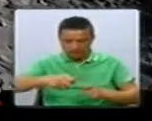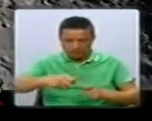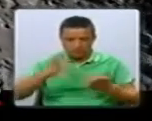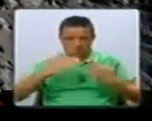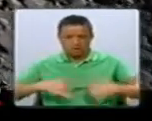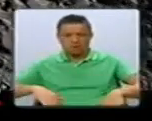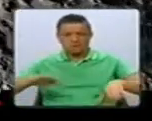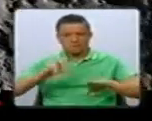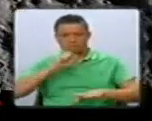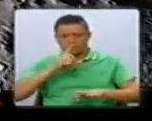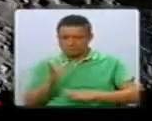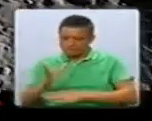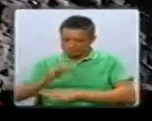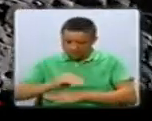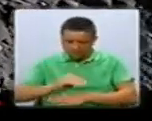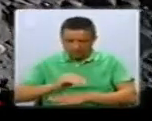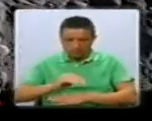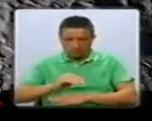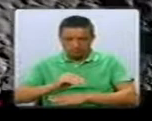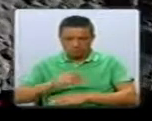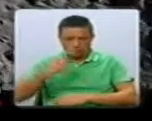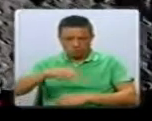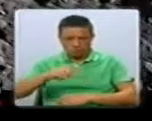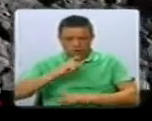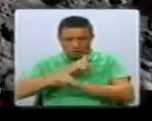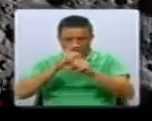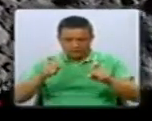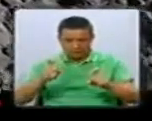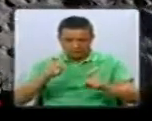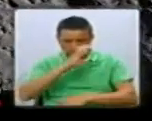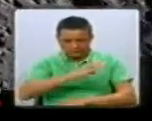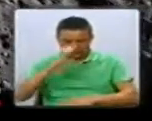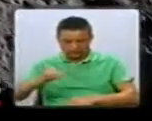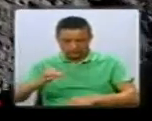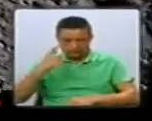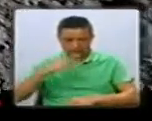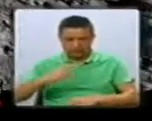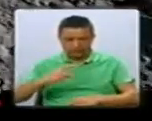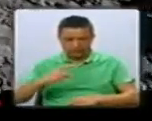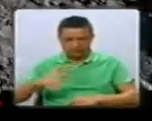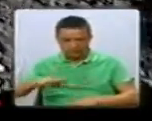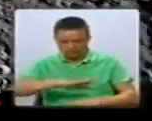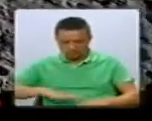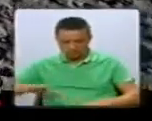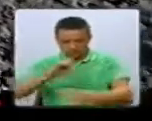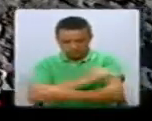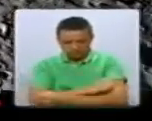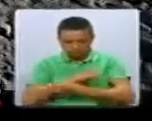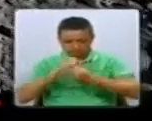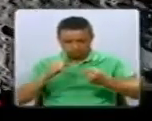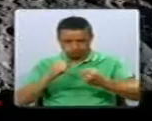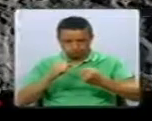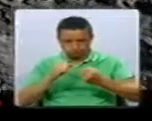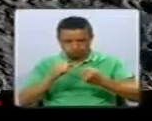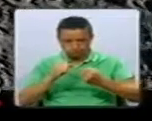algumas centenas de quilómetros. E temos mais uma indicação científica de que estamos perante um vulcanismo mais explosivo. É que as